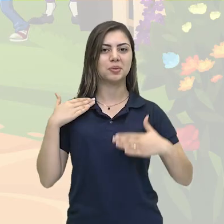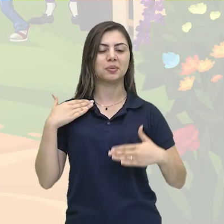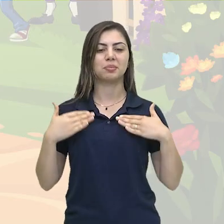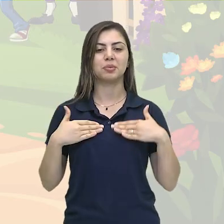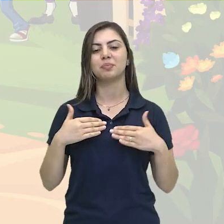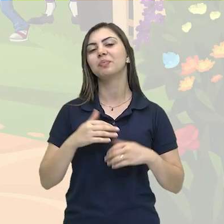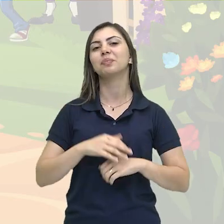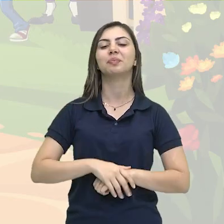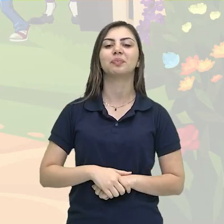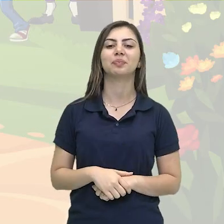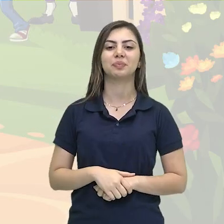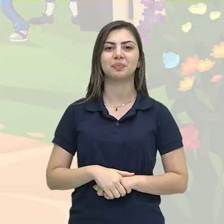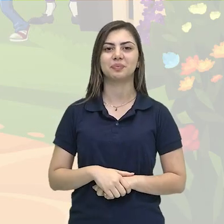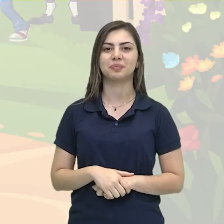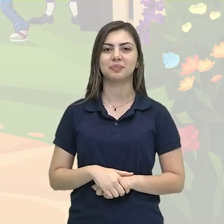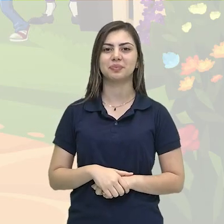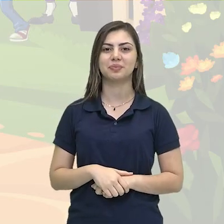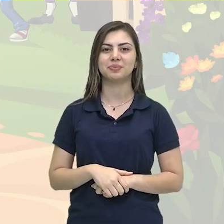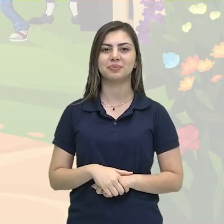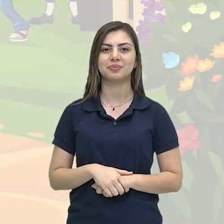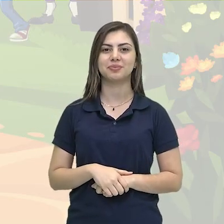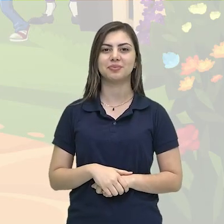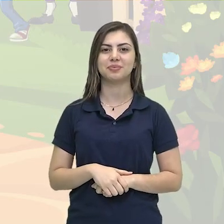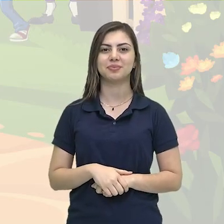aí a nossa introdução desse conteúdo.